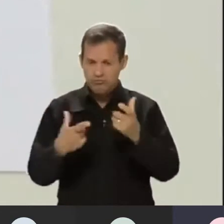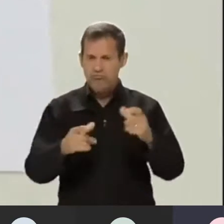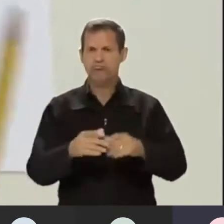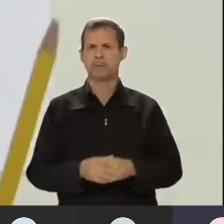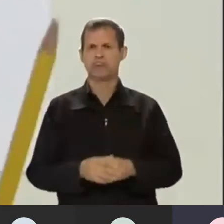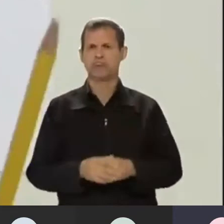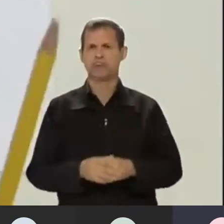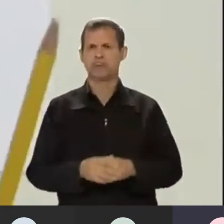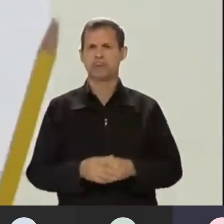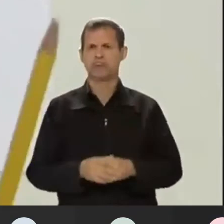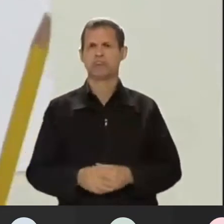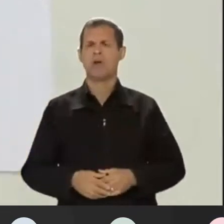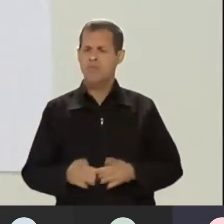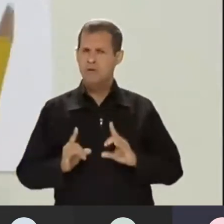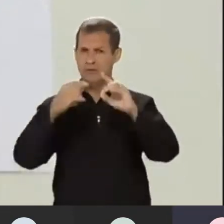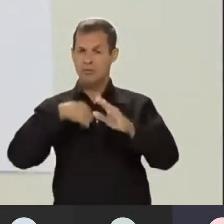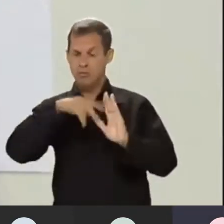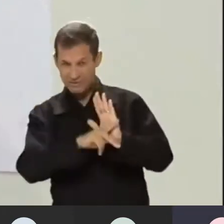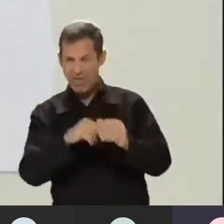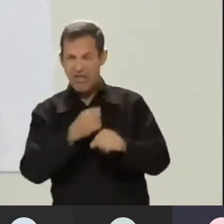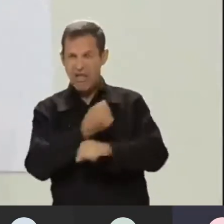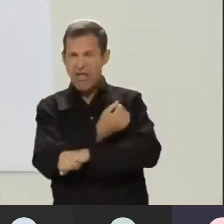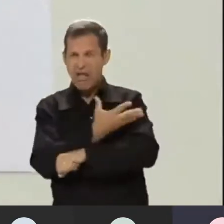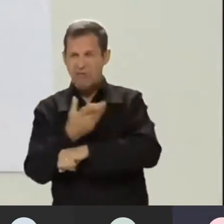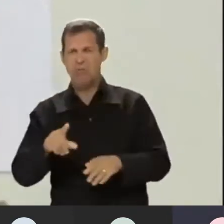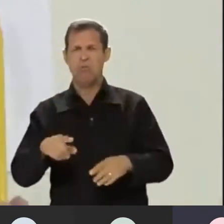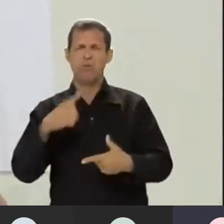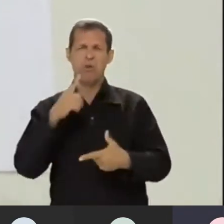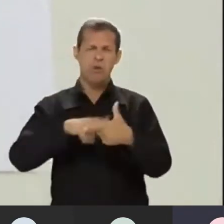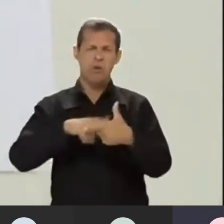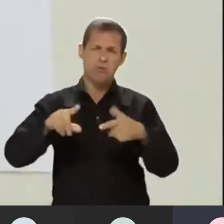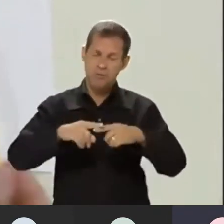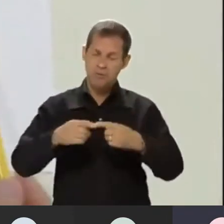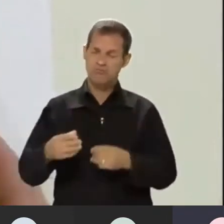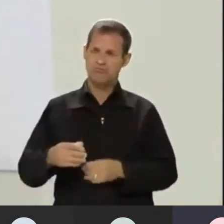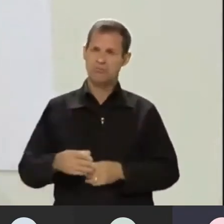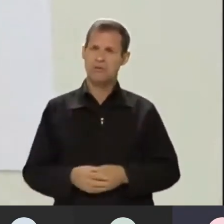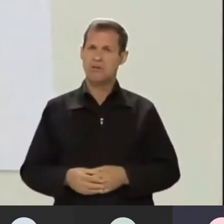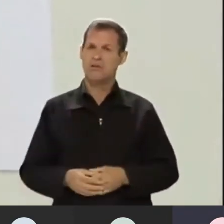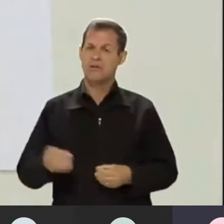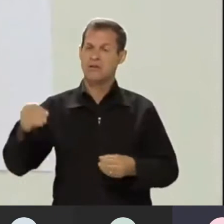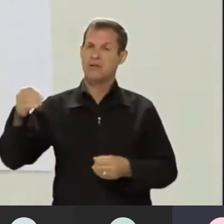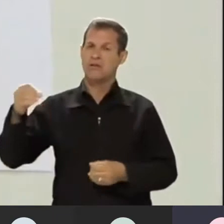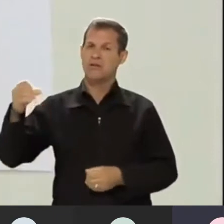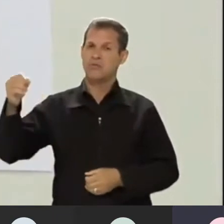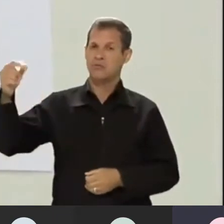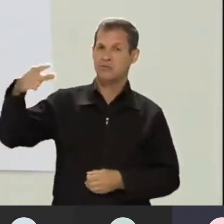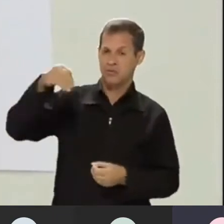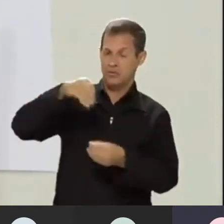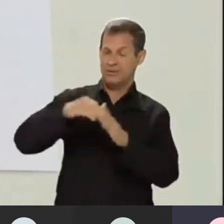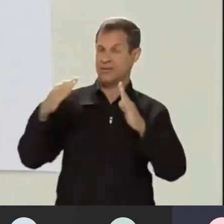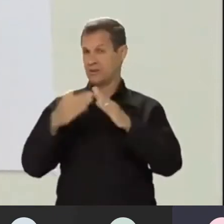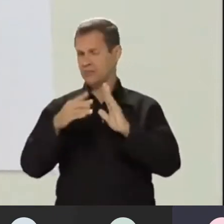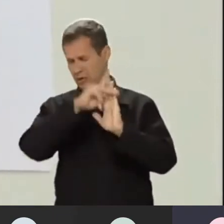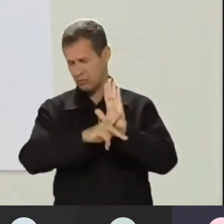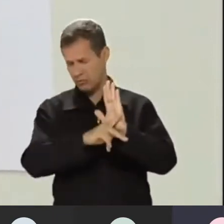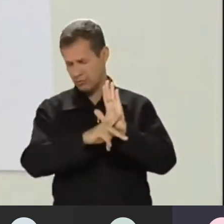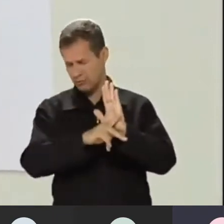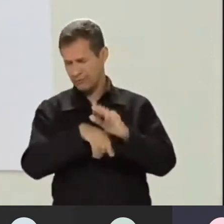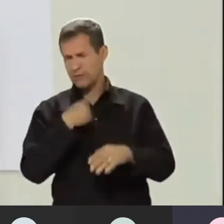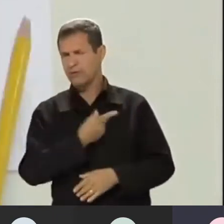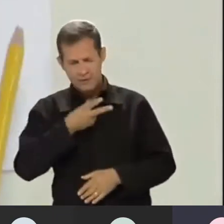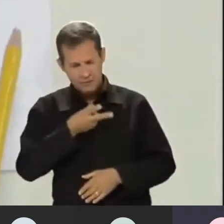esse outro local, onde eu estou projetando, a vegetação poderia atrapalhar essa incidência solar na minha edificação, tá?